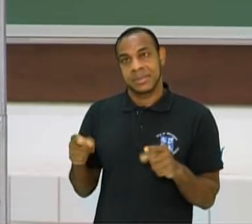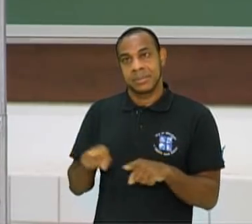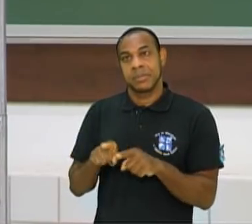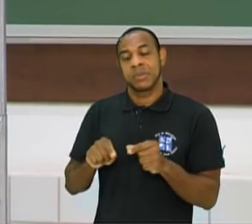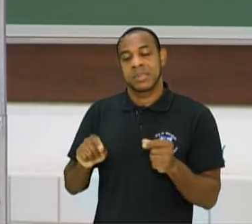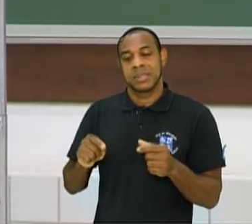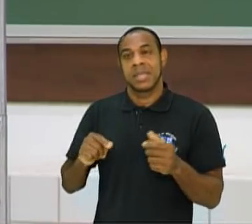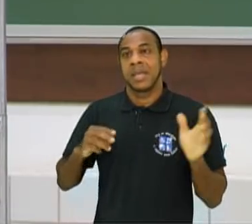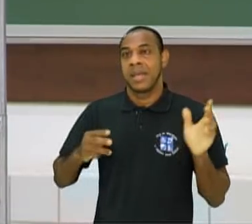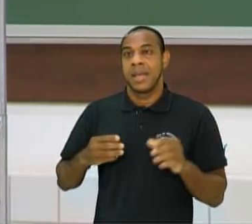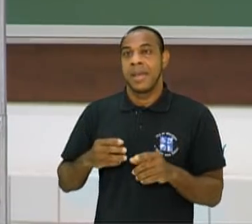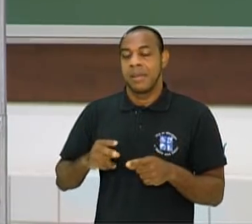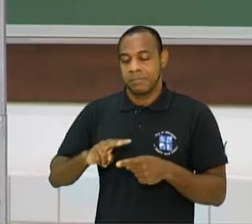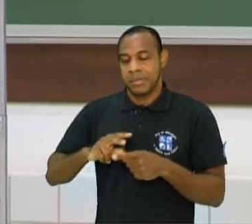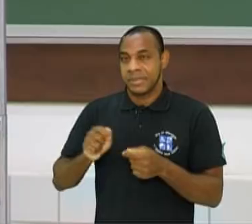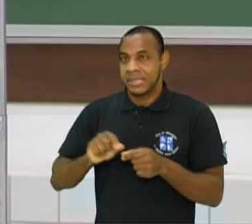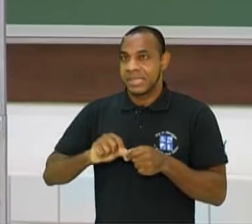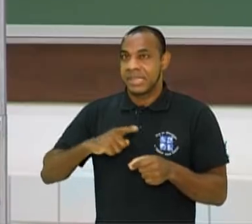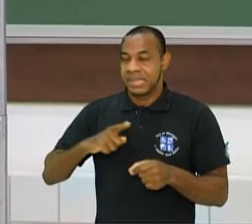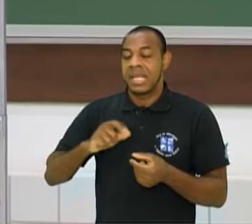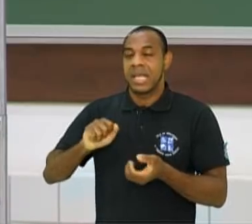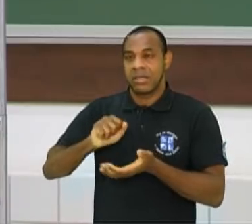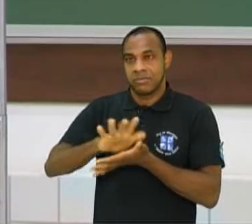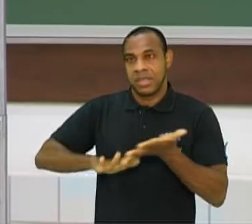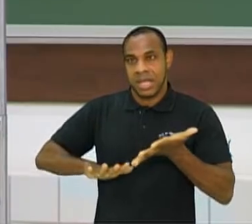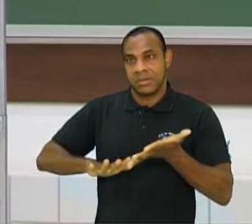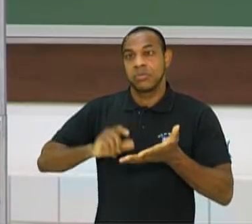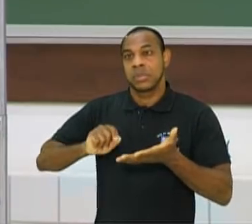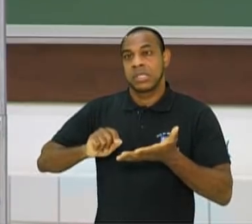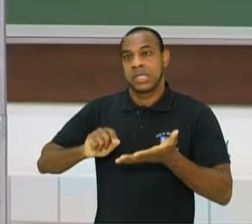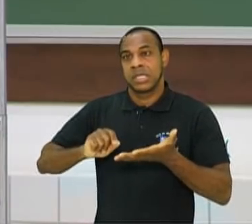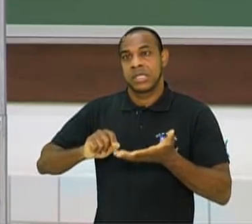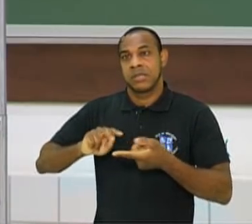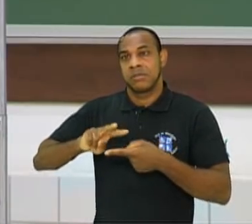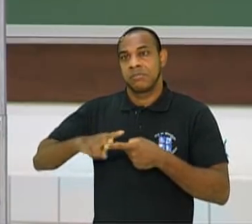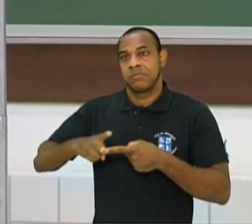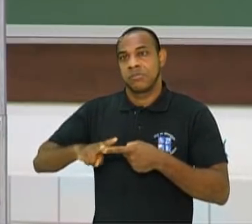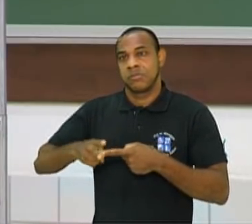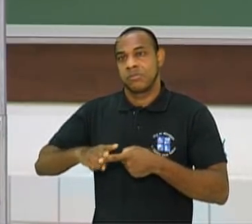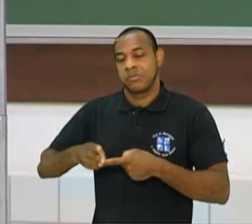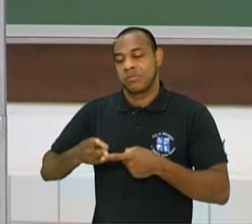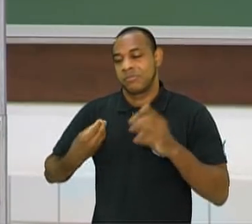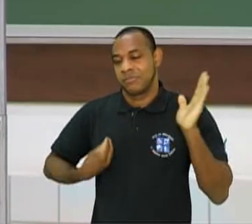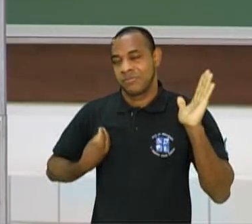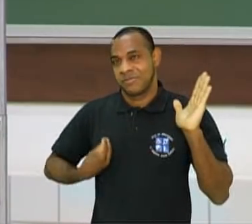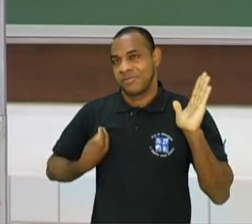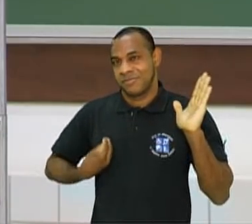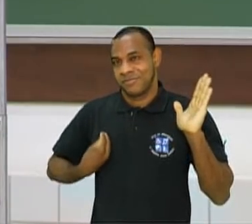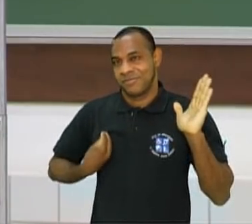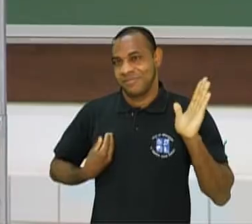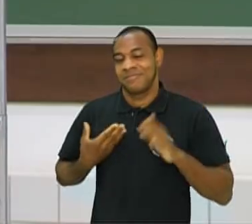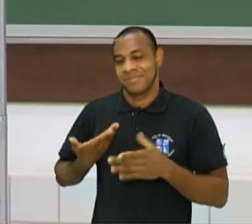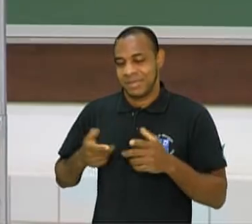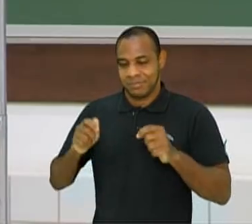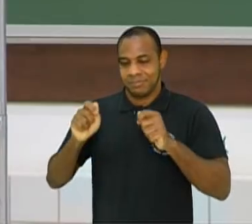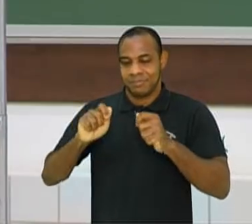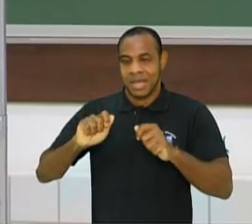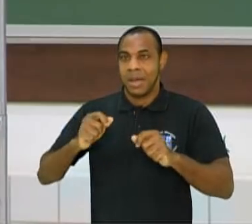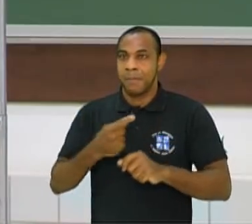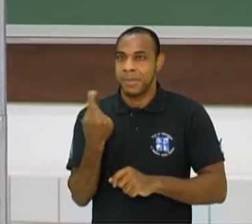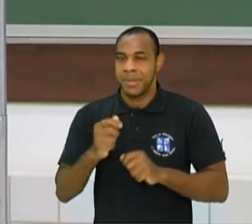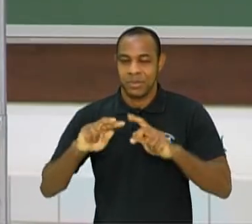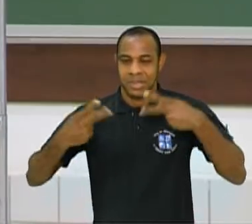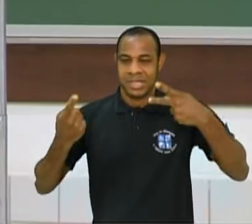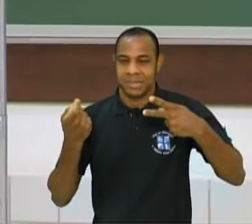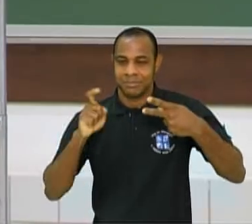Vai ter lá atividade para frequência e também lá é o local onde você vai interagir com o professor, ver o horário e data que ele marcou